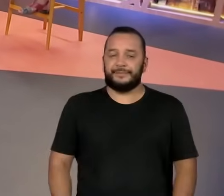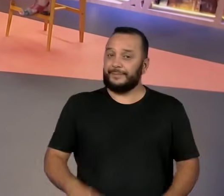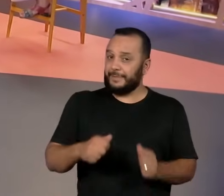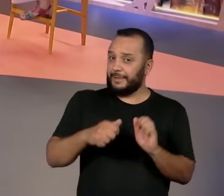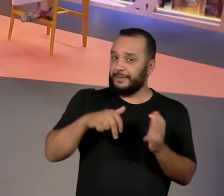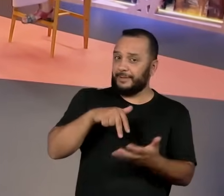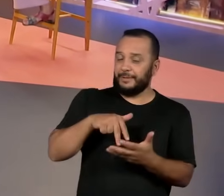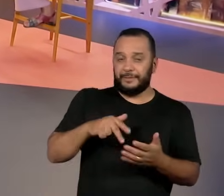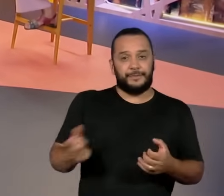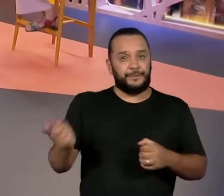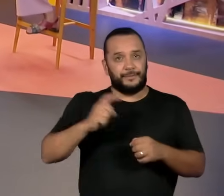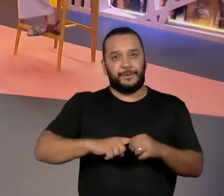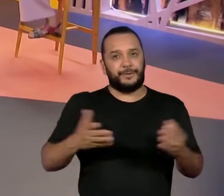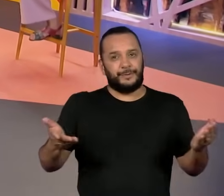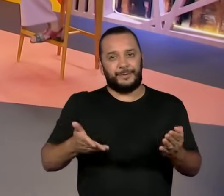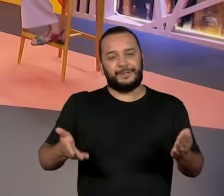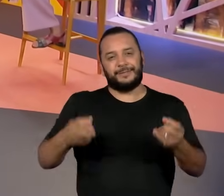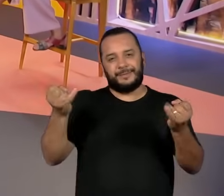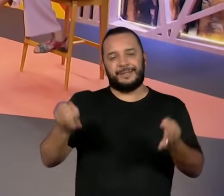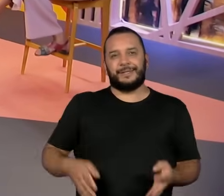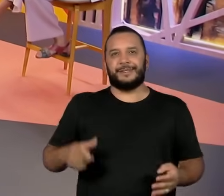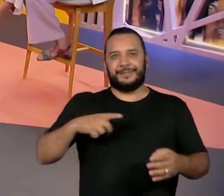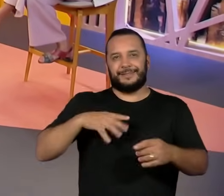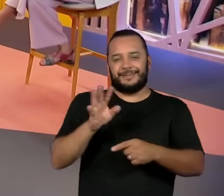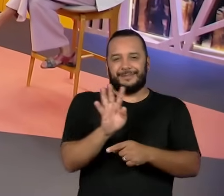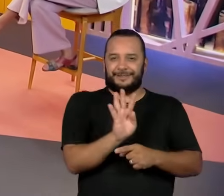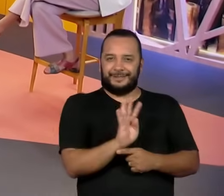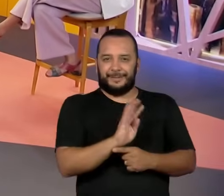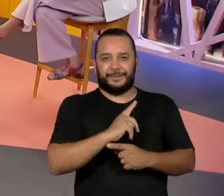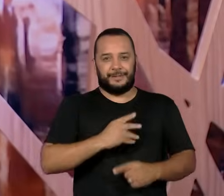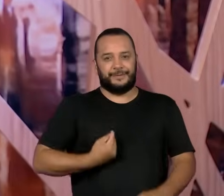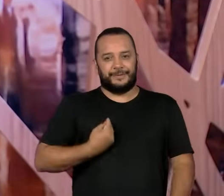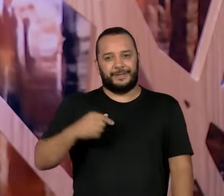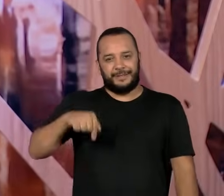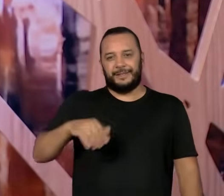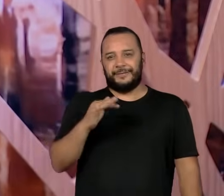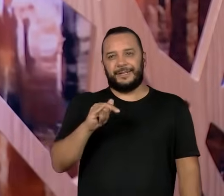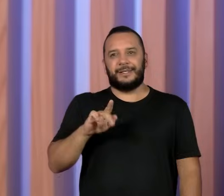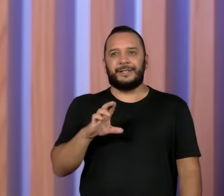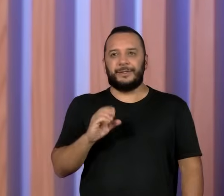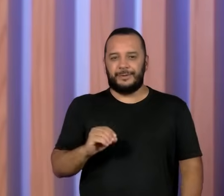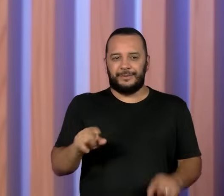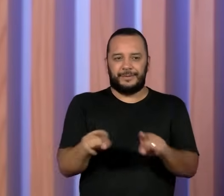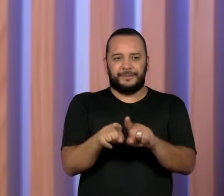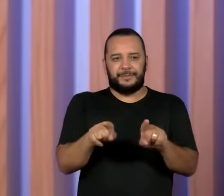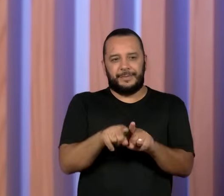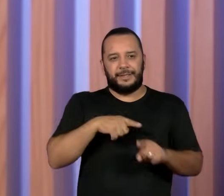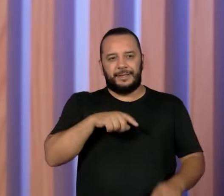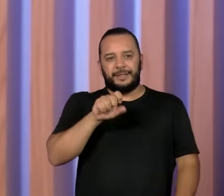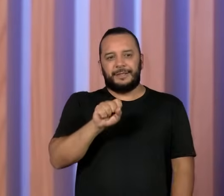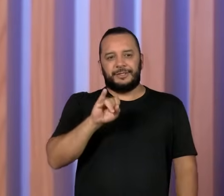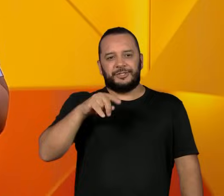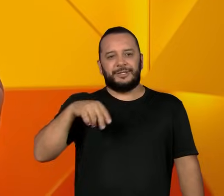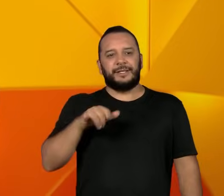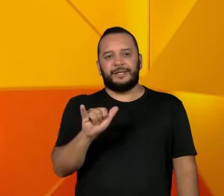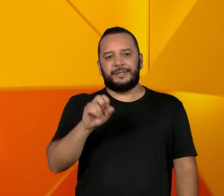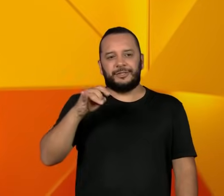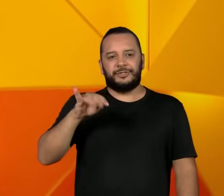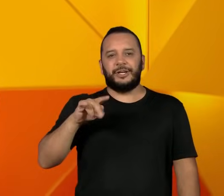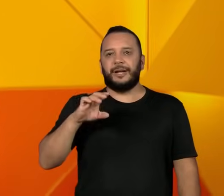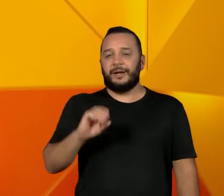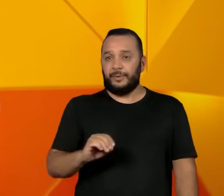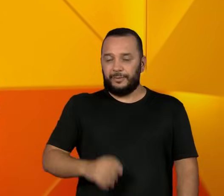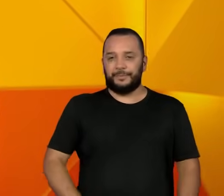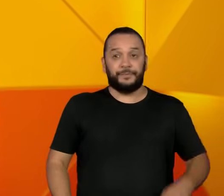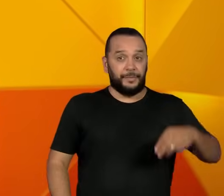Estação Livre de volta. Hoje a gente está falando de cinema, de séries, e eu estou recebendo Fernanda Lomba e Sidney Santiago Kwanza. Mussum,